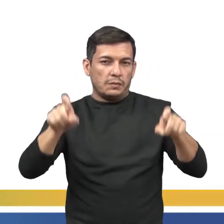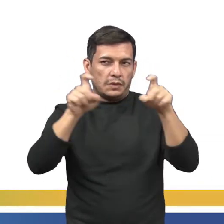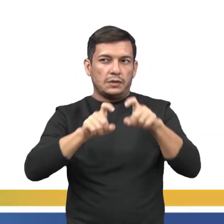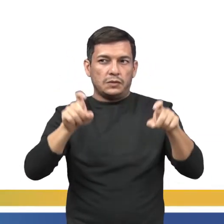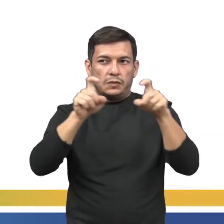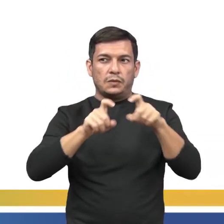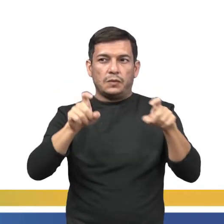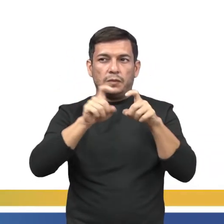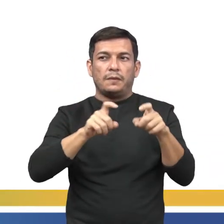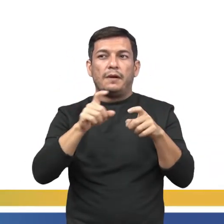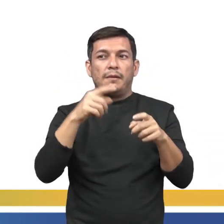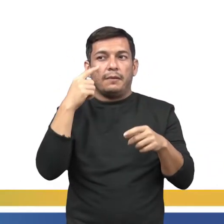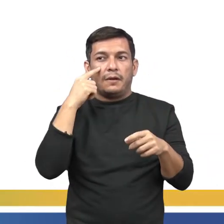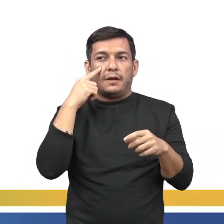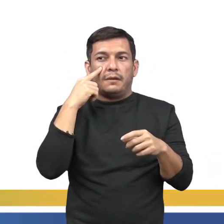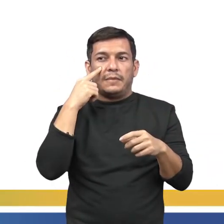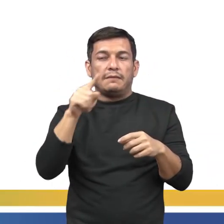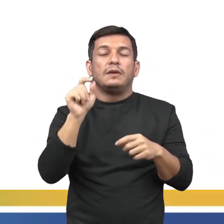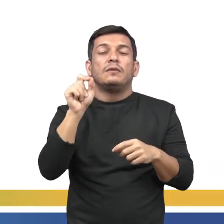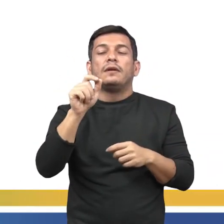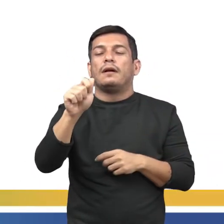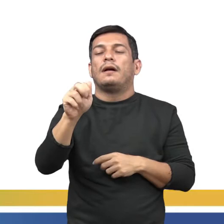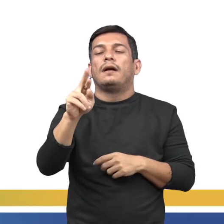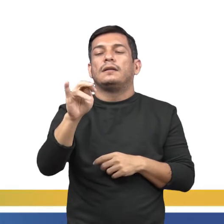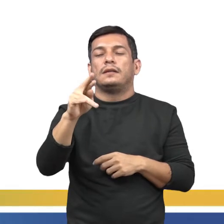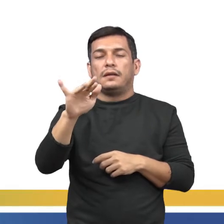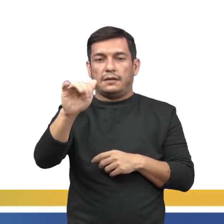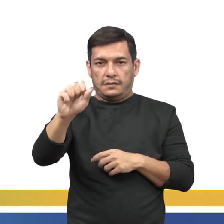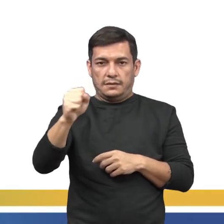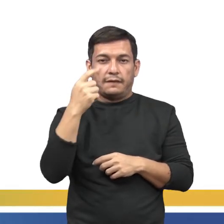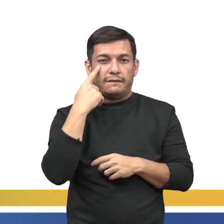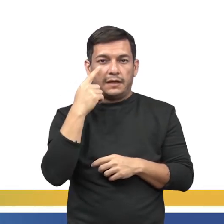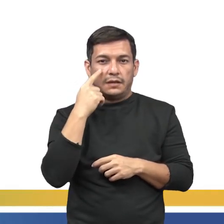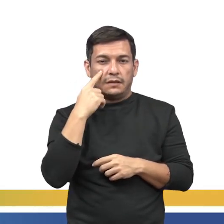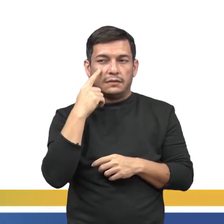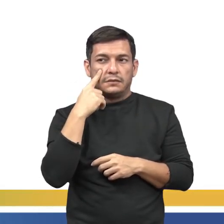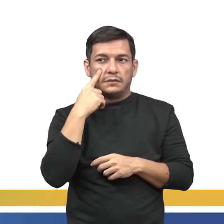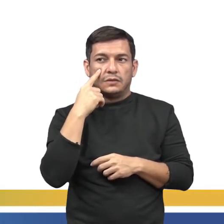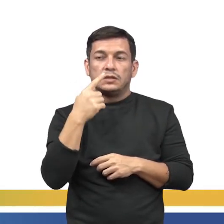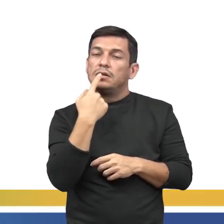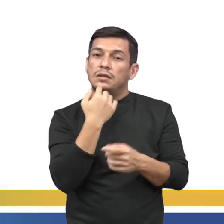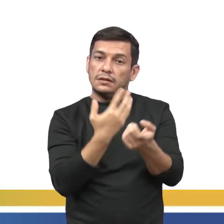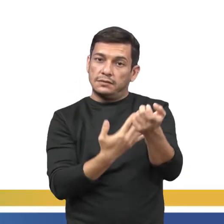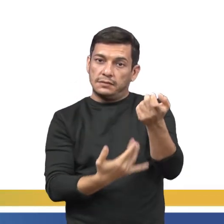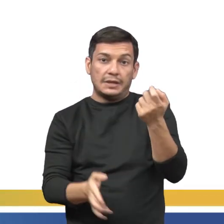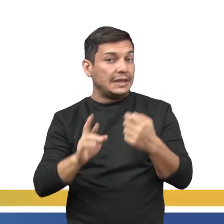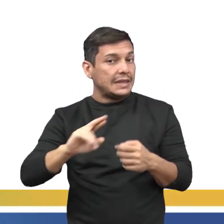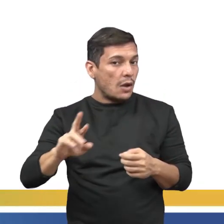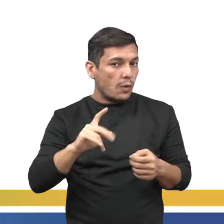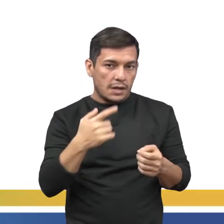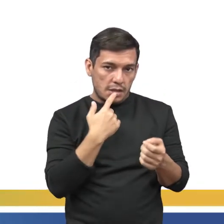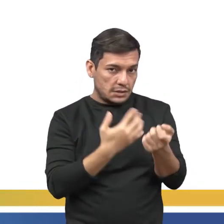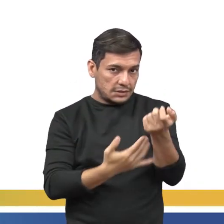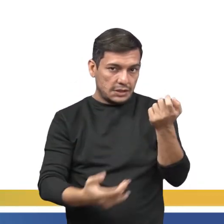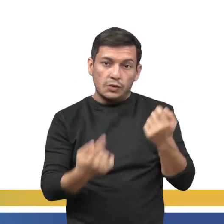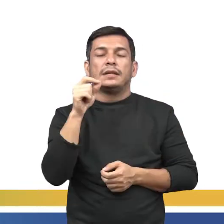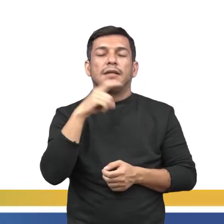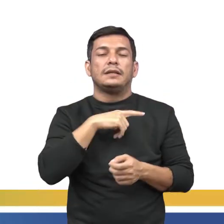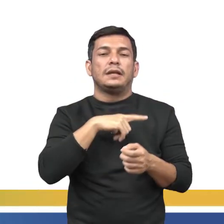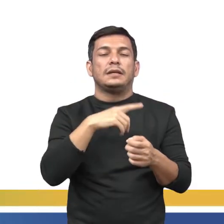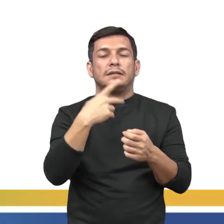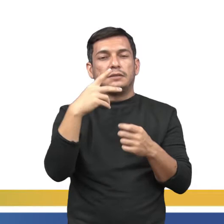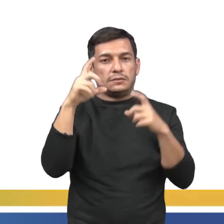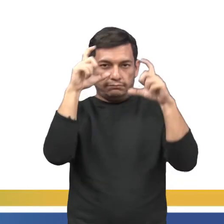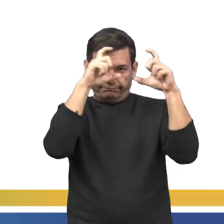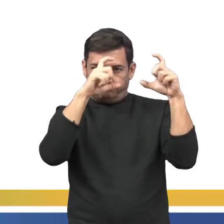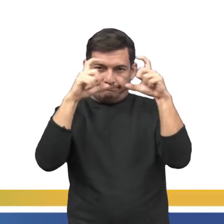ver as artérias. Observem que o que está ficando de vermelho aí não é o sangue, e sim é a